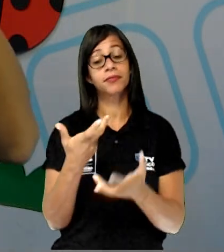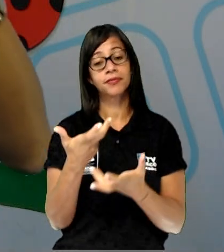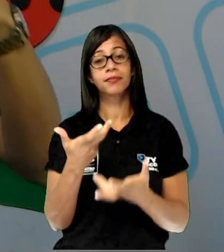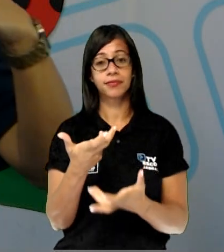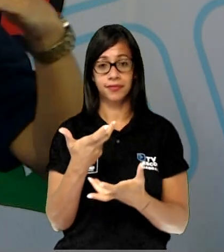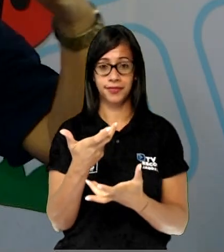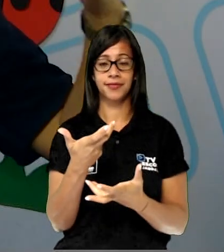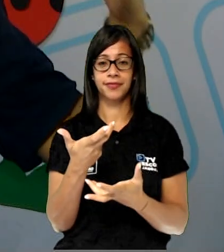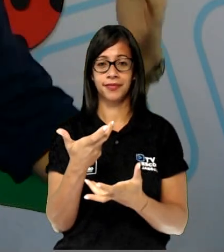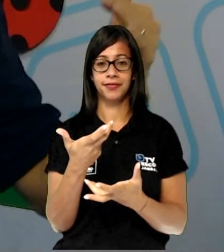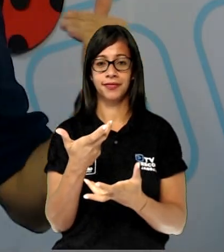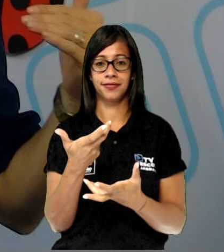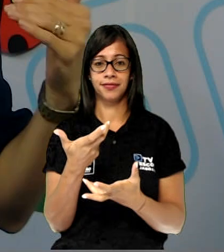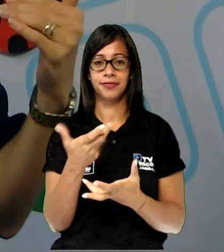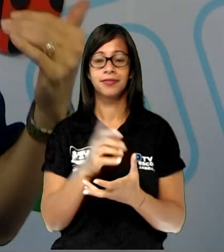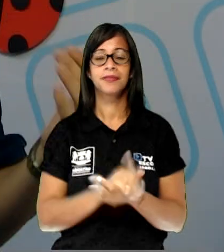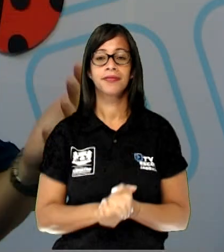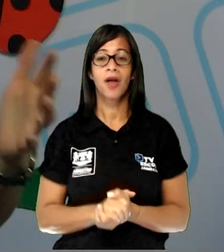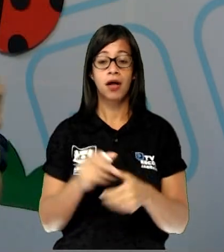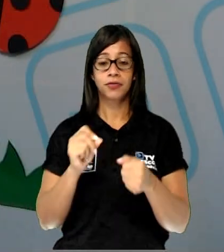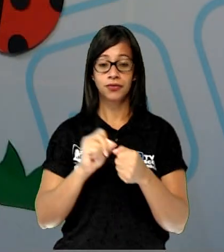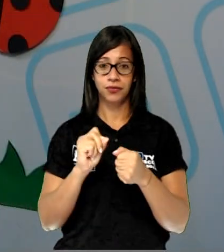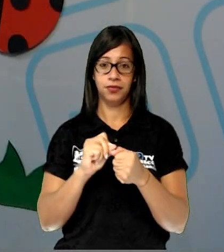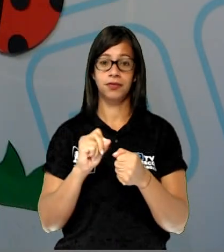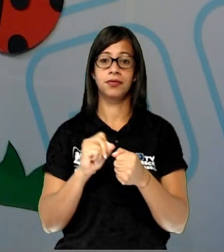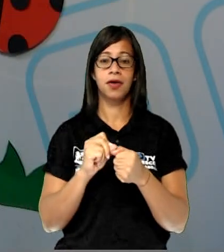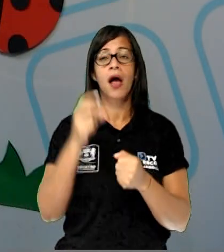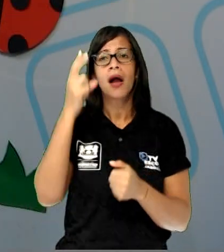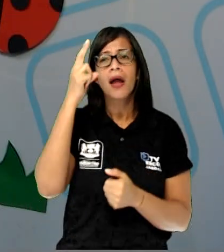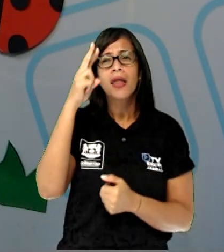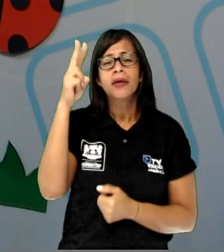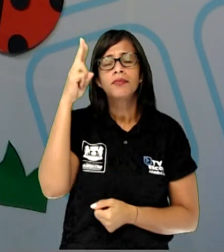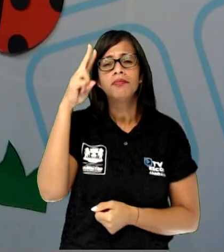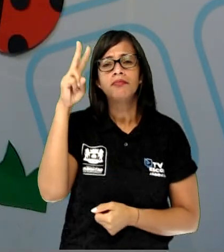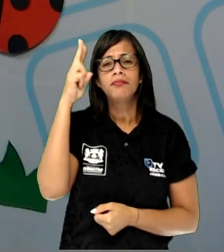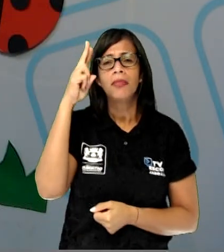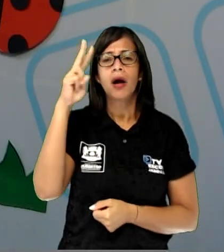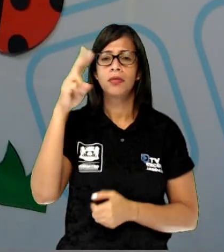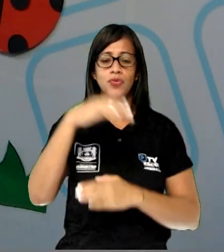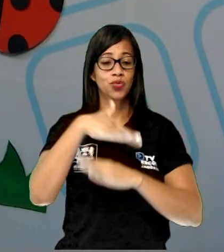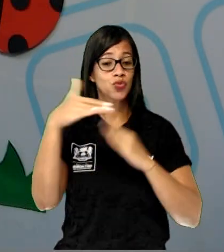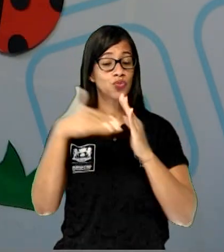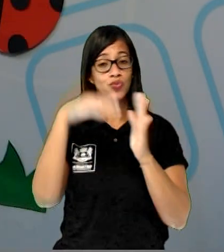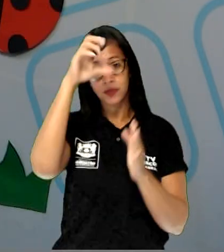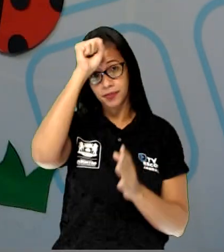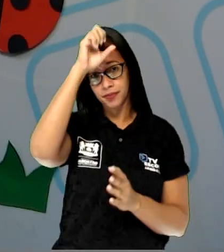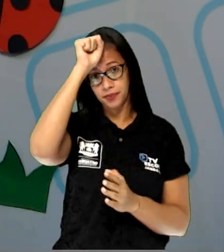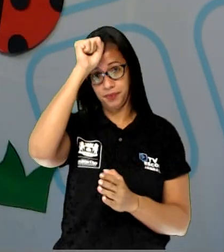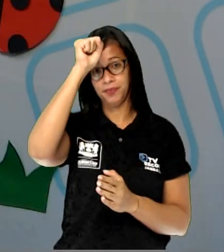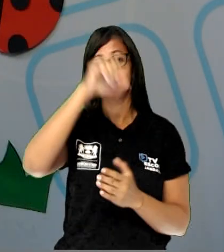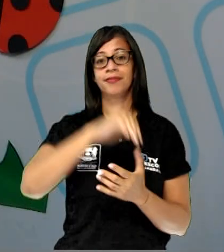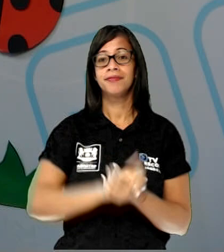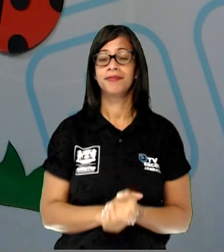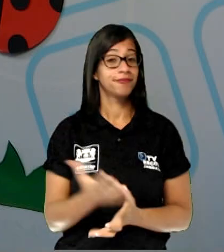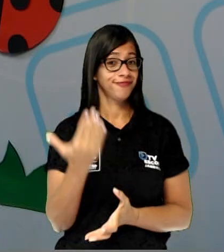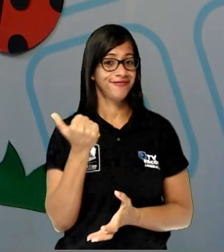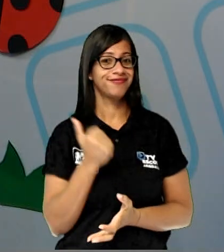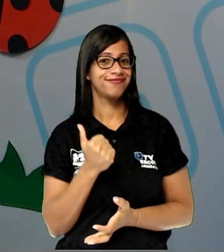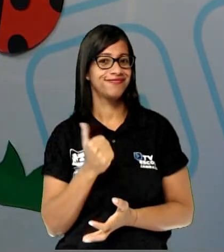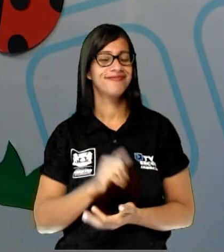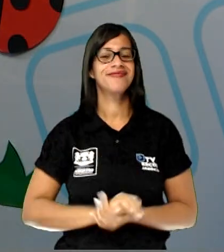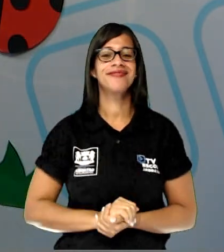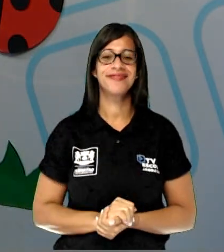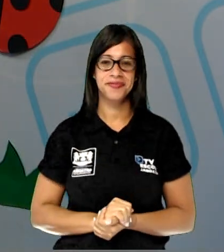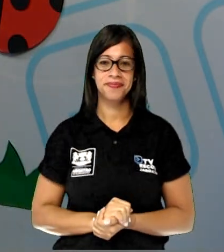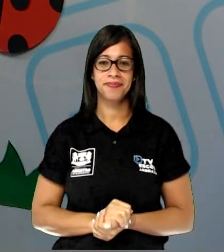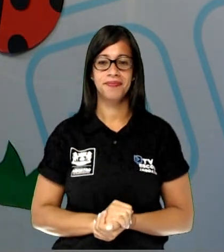fazer um passeio por tudo o que vimos ao longo dos dias. Vamos lá? Olha quanta coisa interessante a